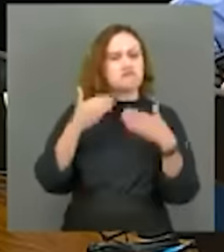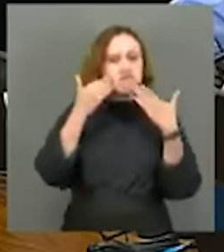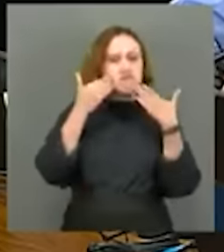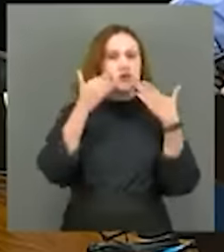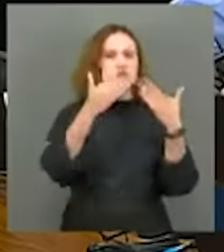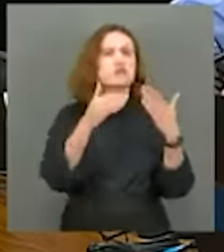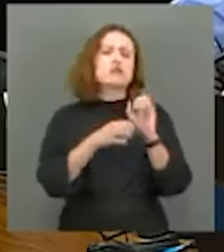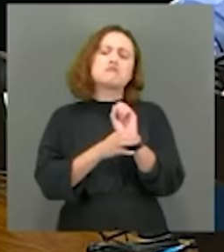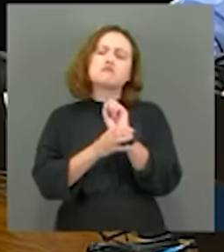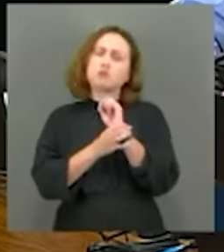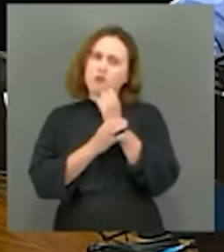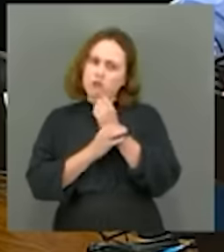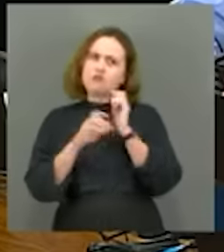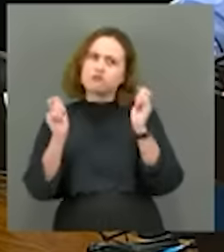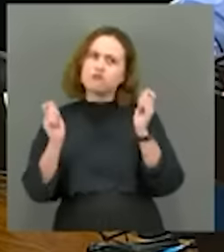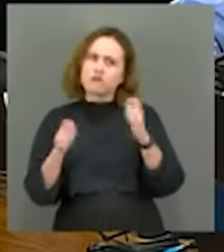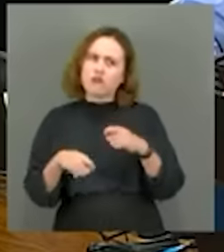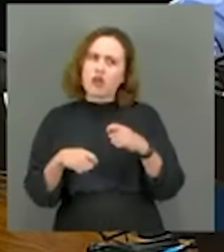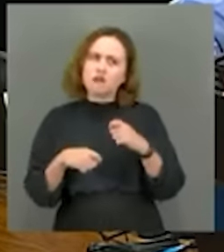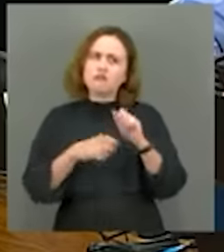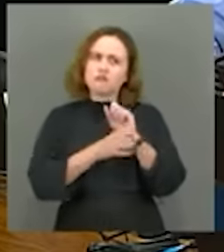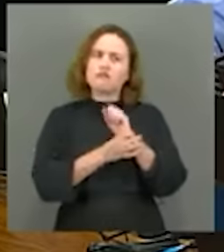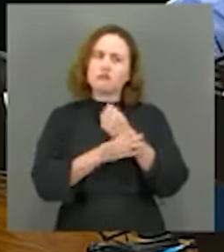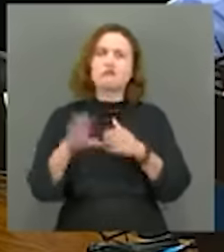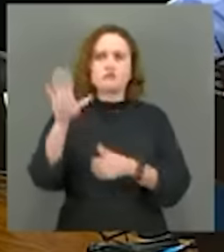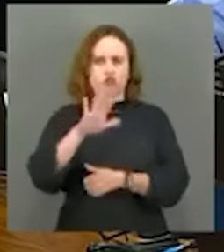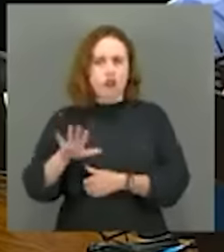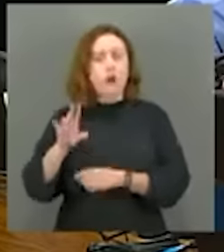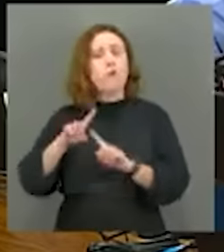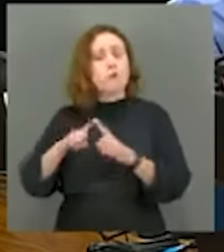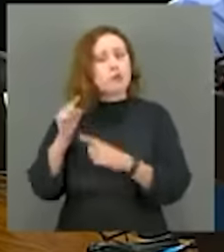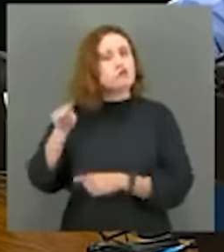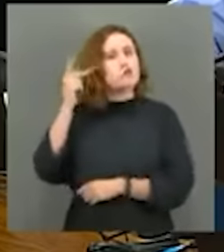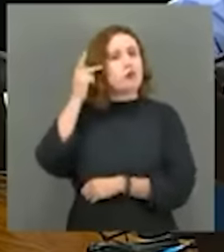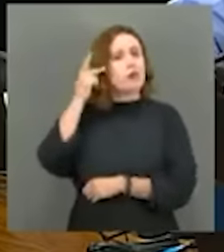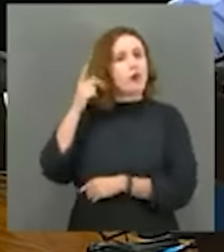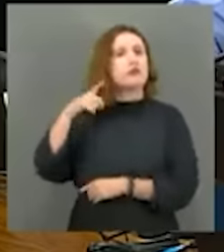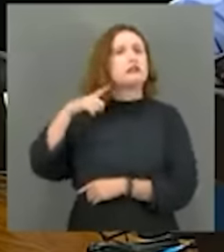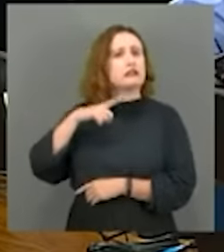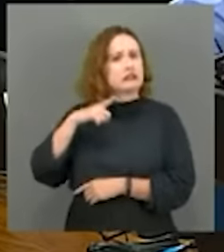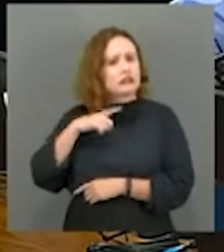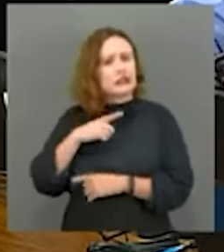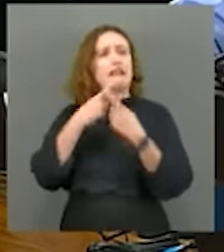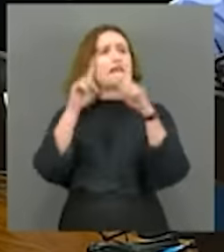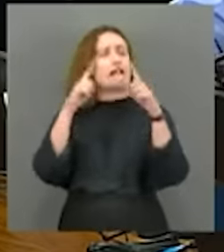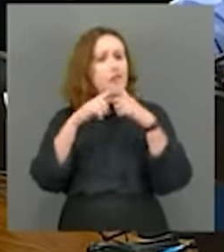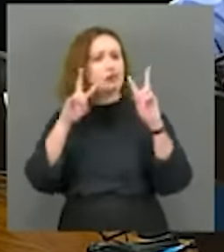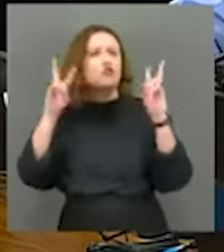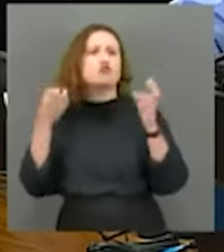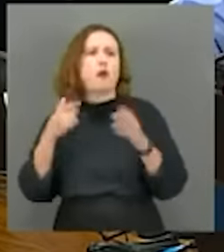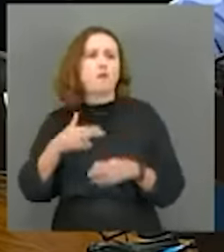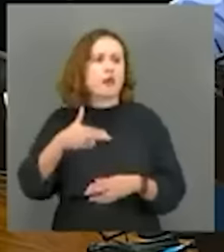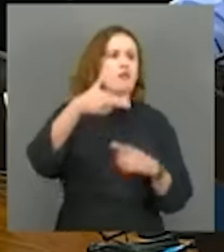de Segurança Pública ainda assim é um estado que eu escuto muita reclamação em relação a assalto em relação a furto em relação a